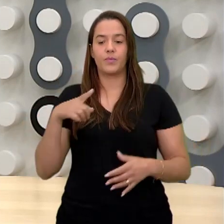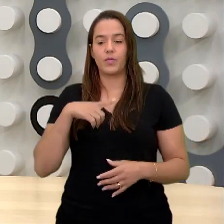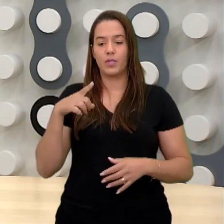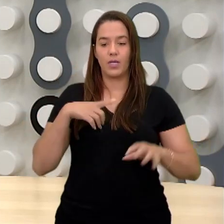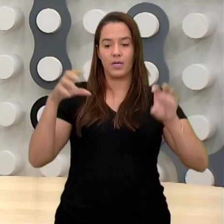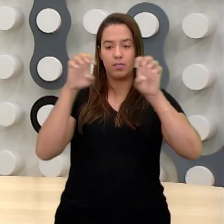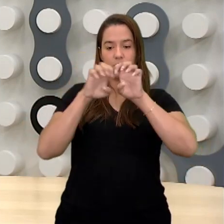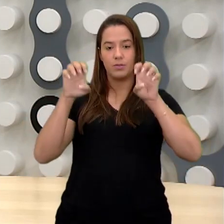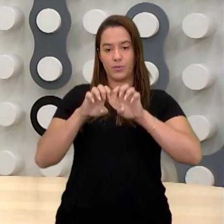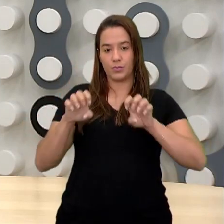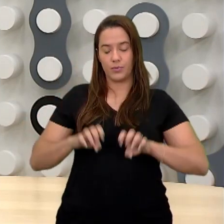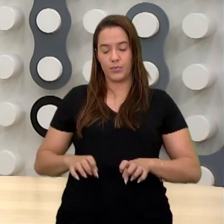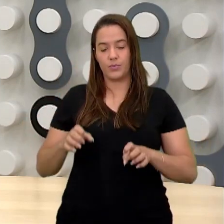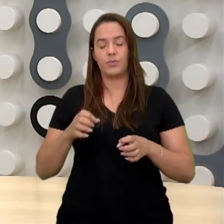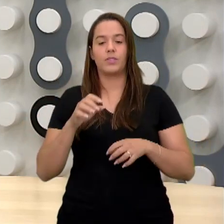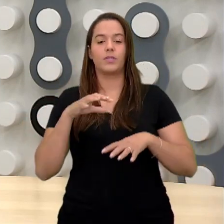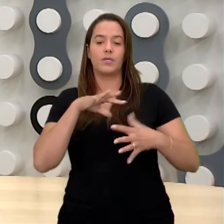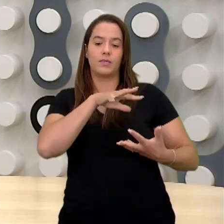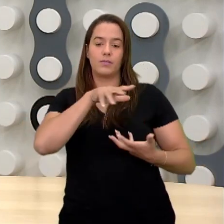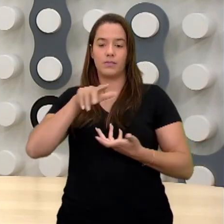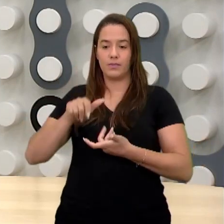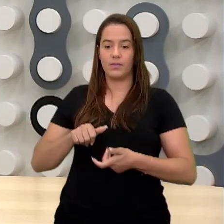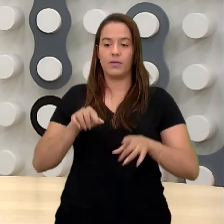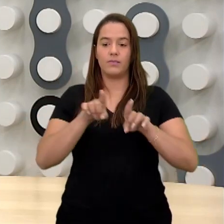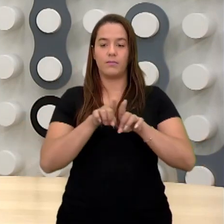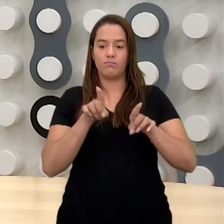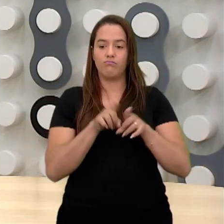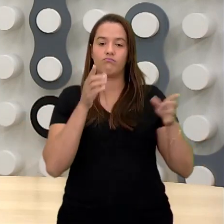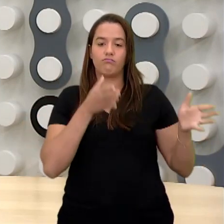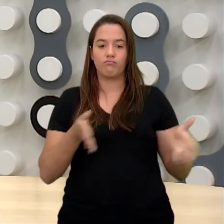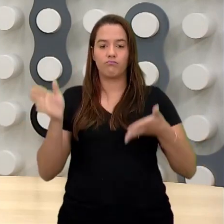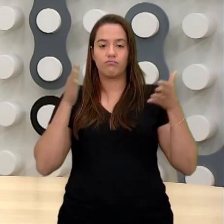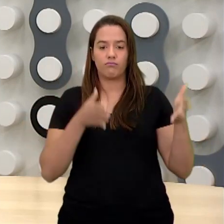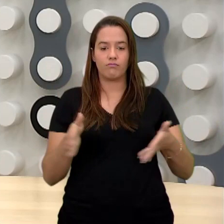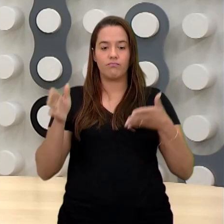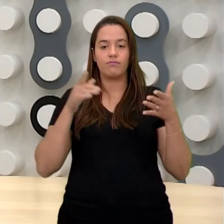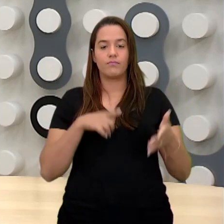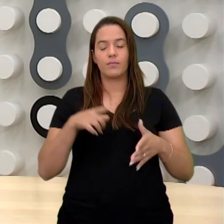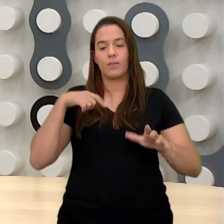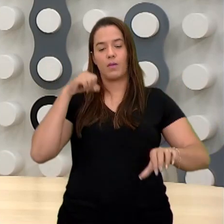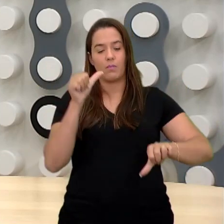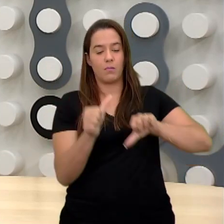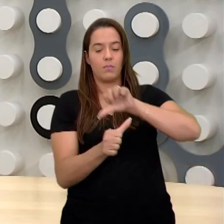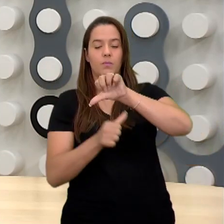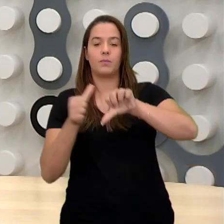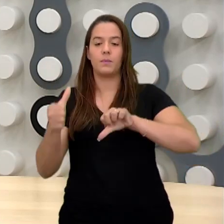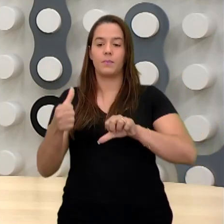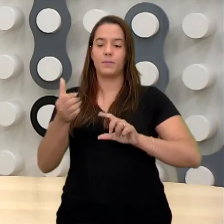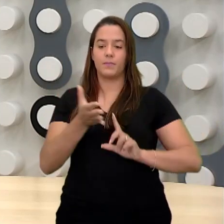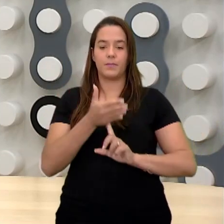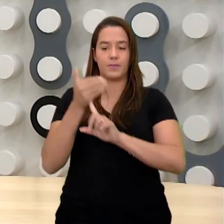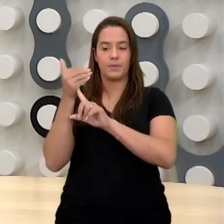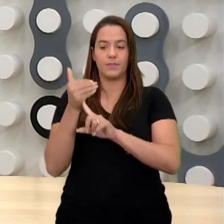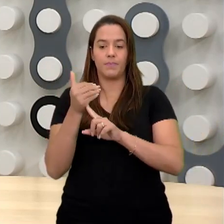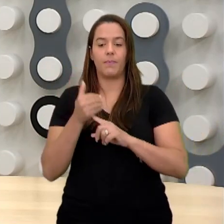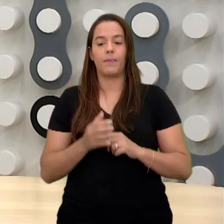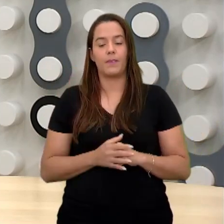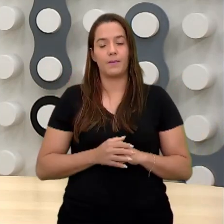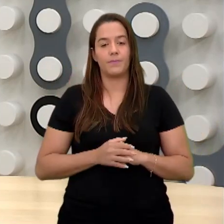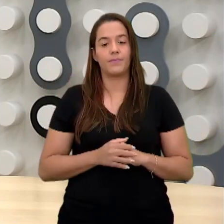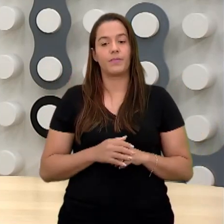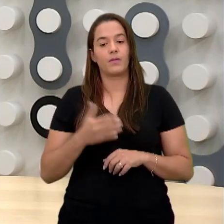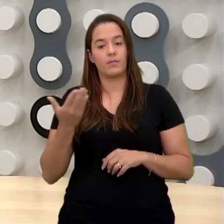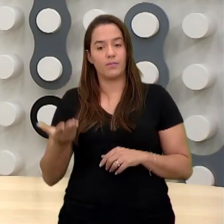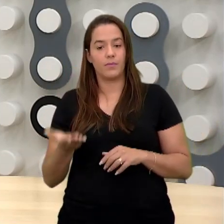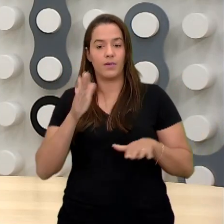Terra ela é dinâmica, como também os estudos são dinâmicos e sendo aperfeiçoados aí pela tecnologia. Então, muitas vezes se